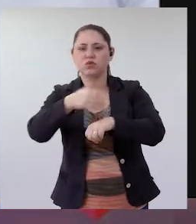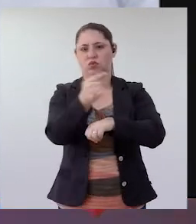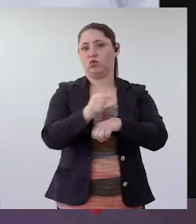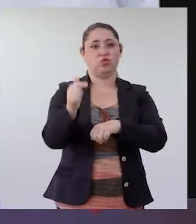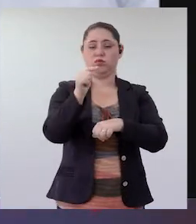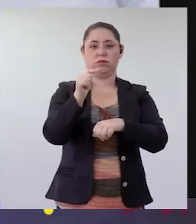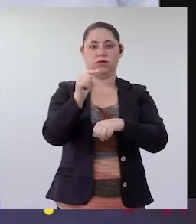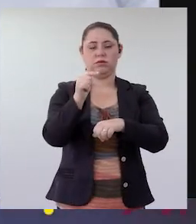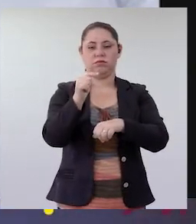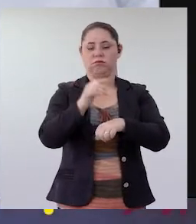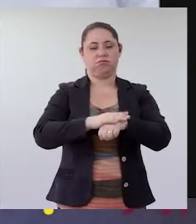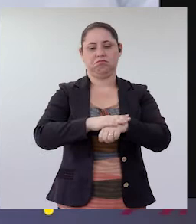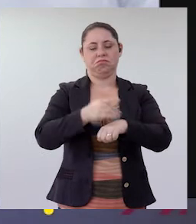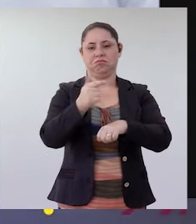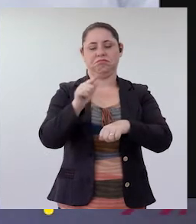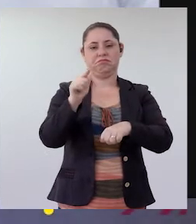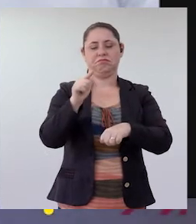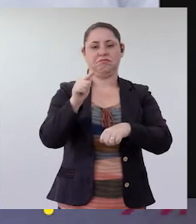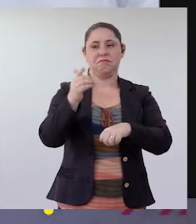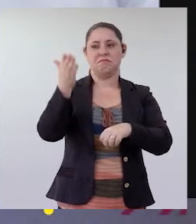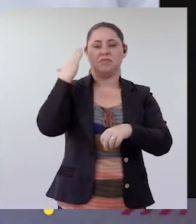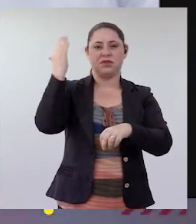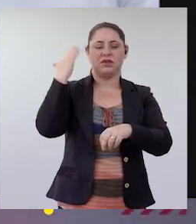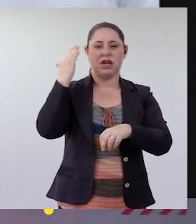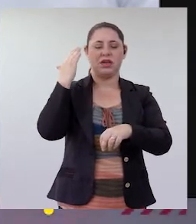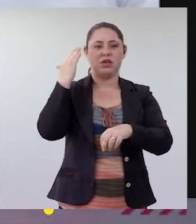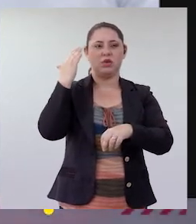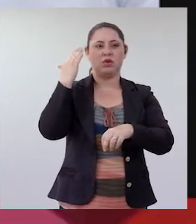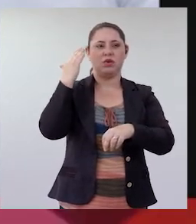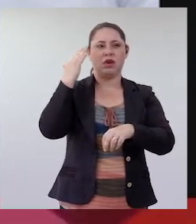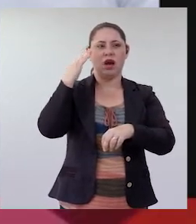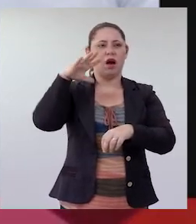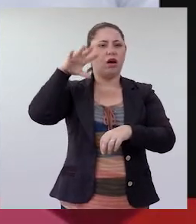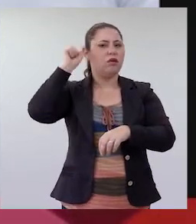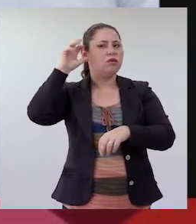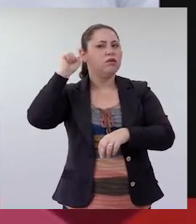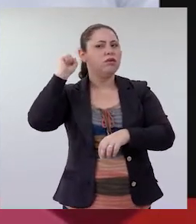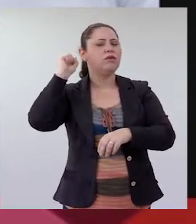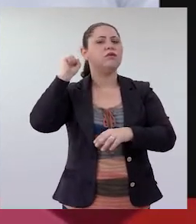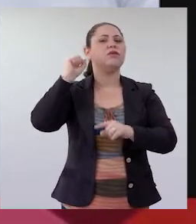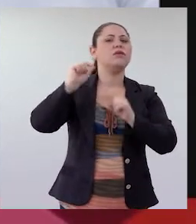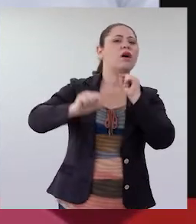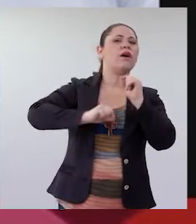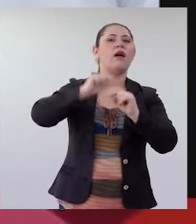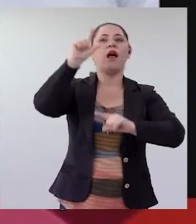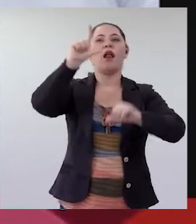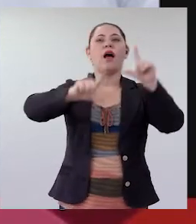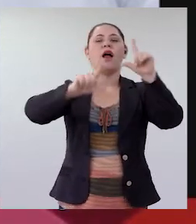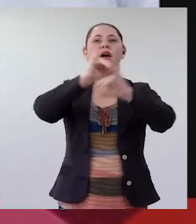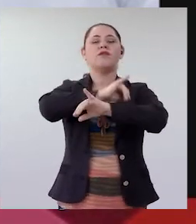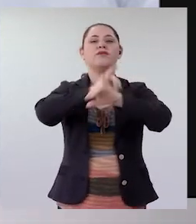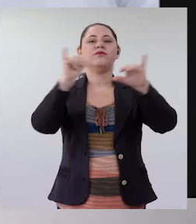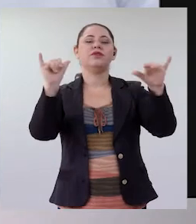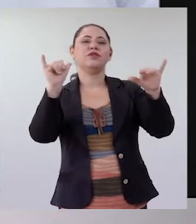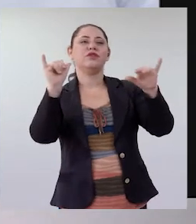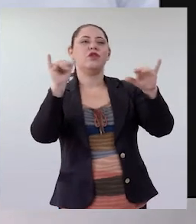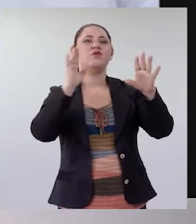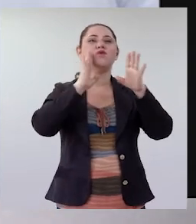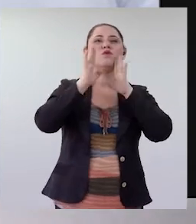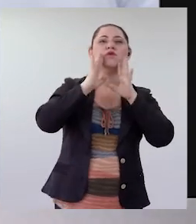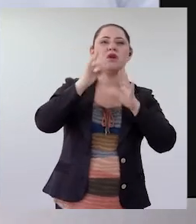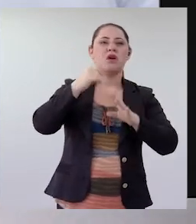Não existe aquele velho jargão que às vezes a gente escuta nas telenovelas atuais, né, de